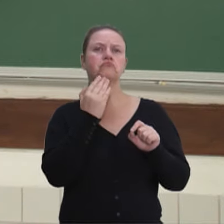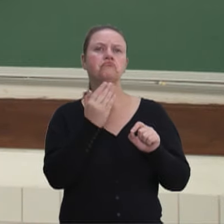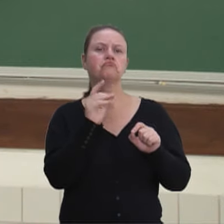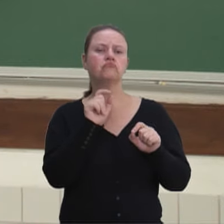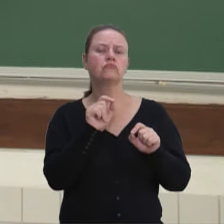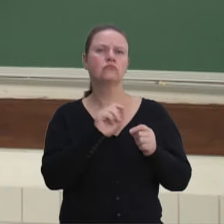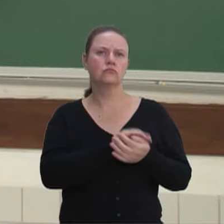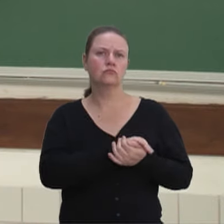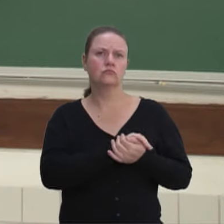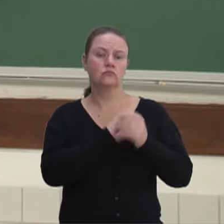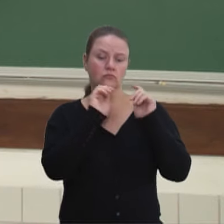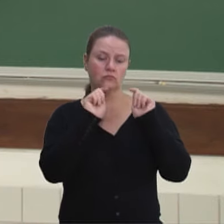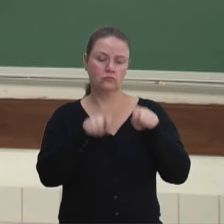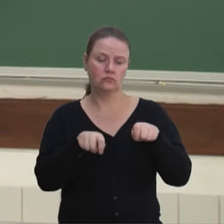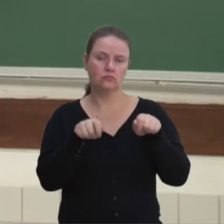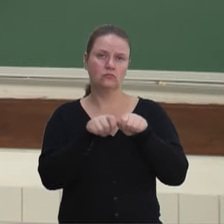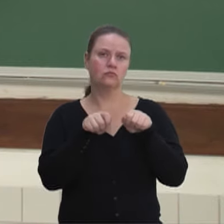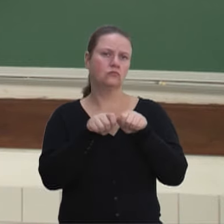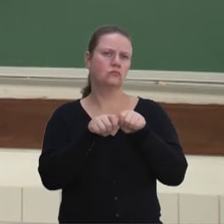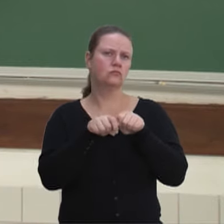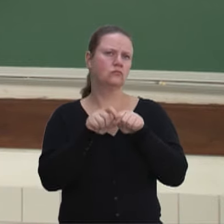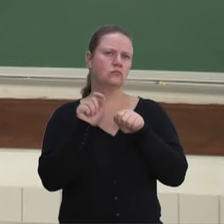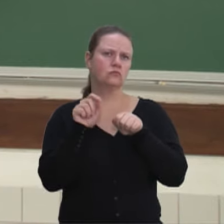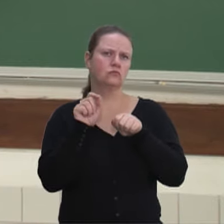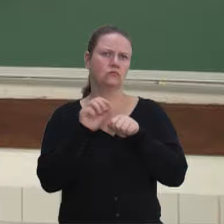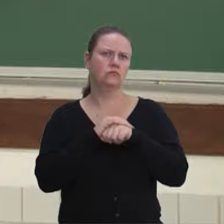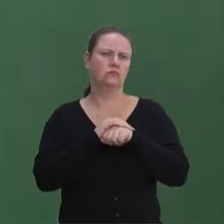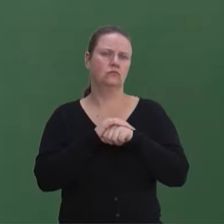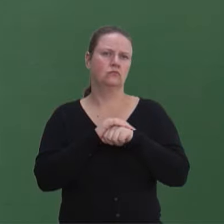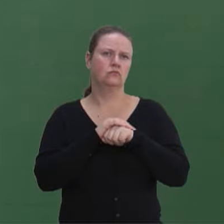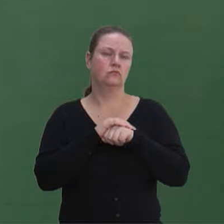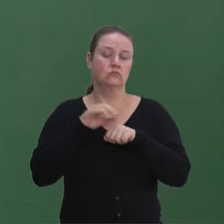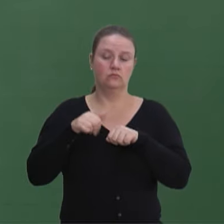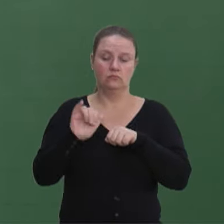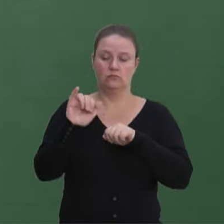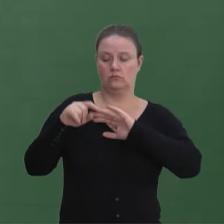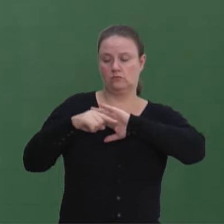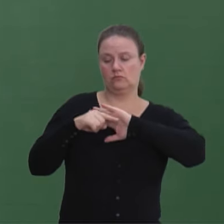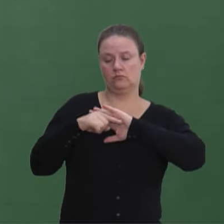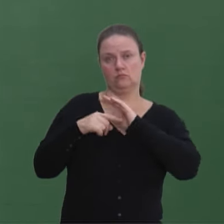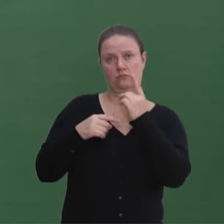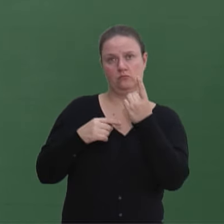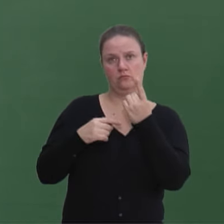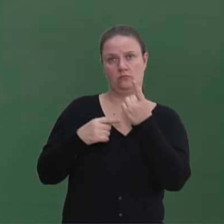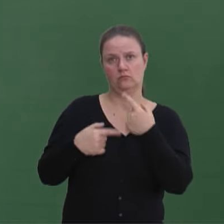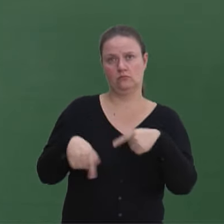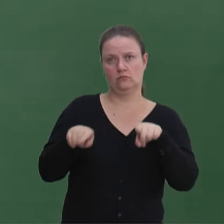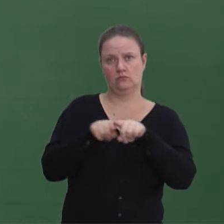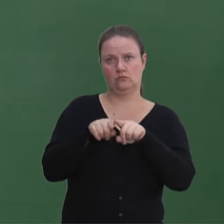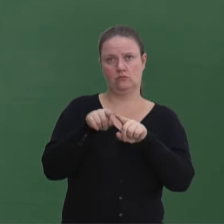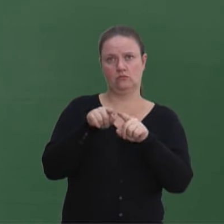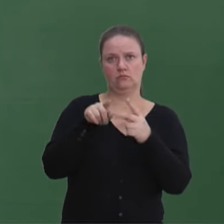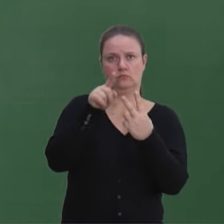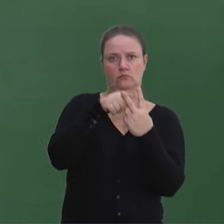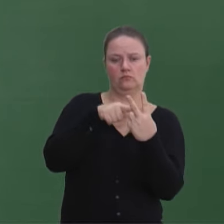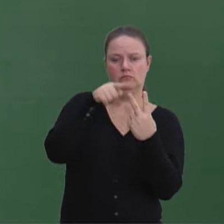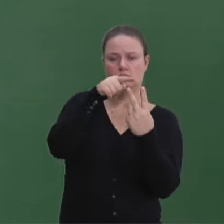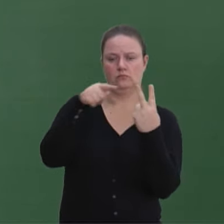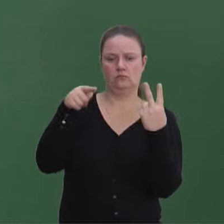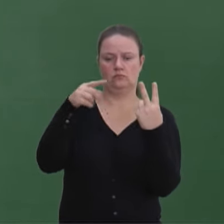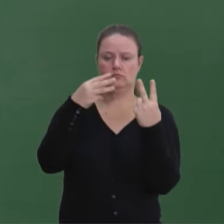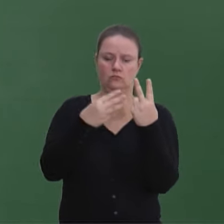Vou poder fazer a distribuição aqui, né? Fazer y menos 1 igual a raiz de 3x